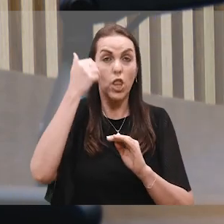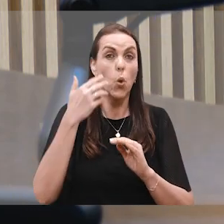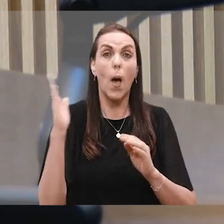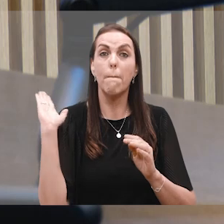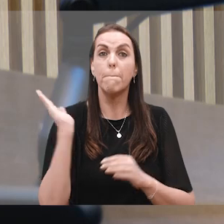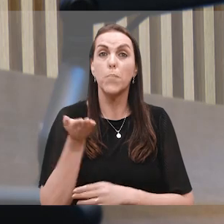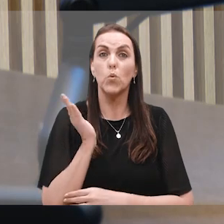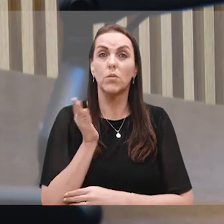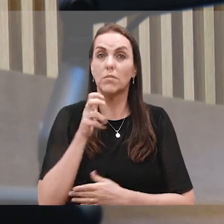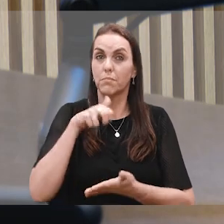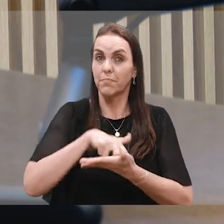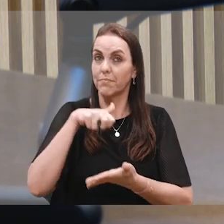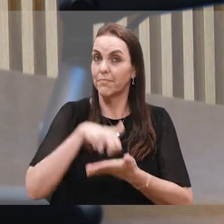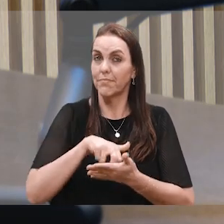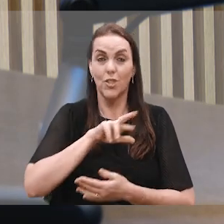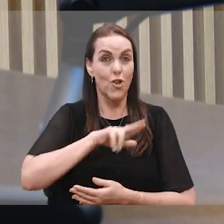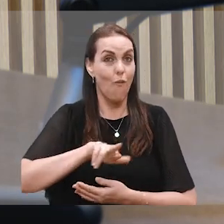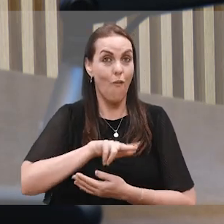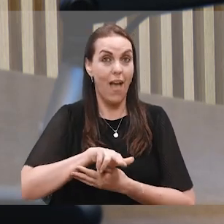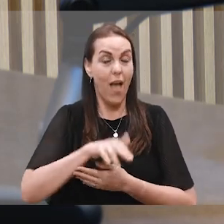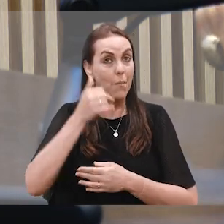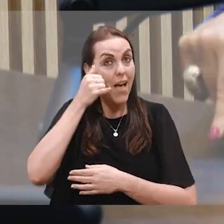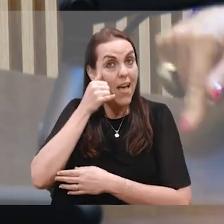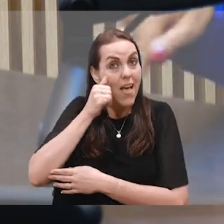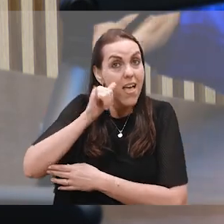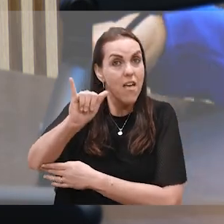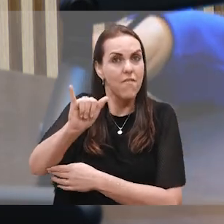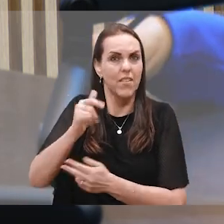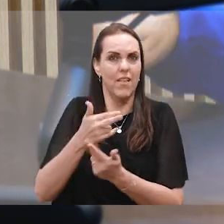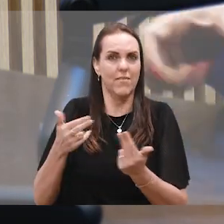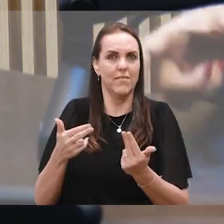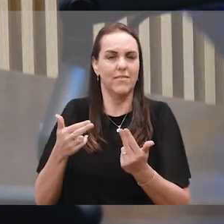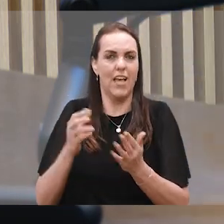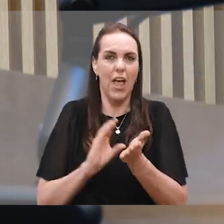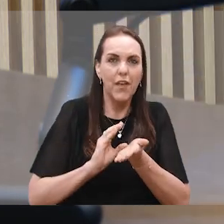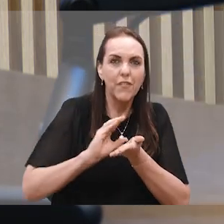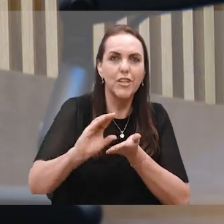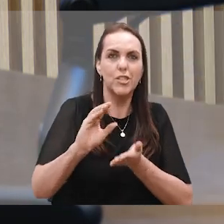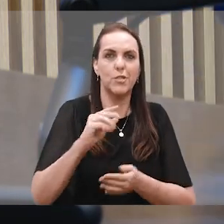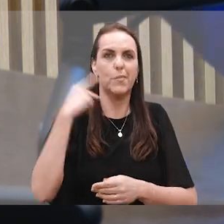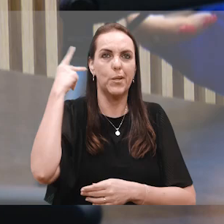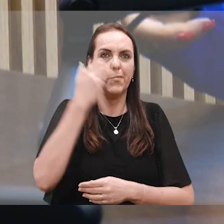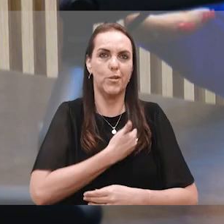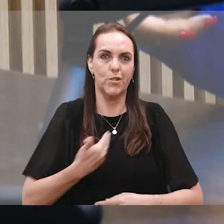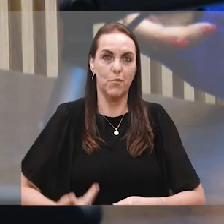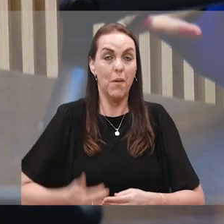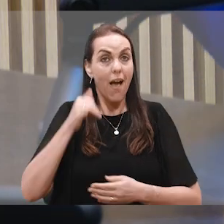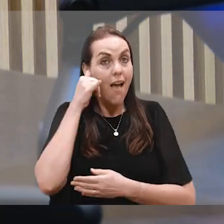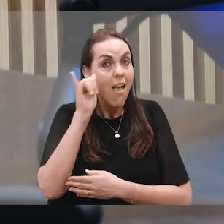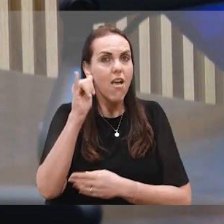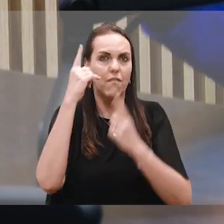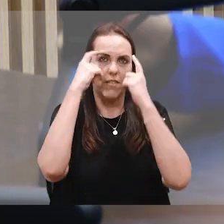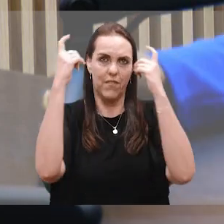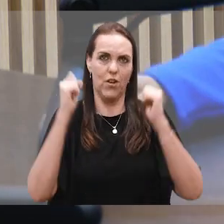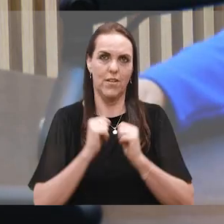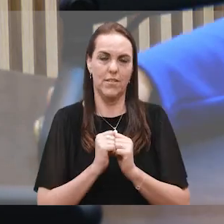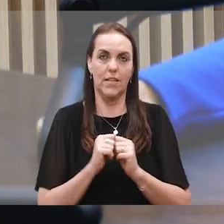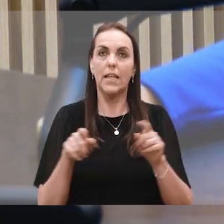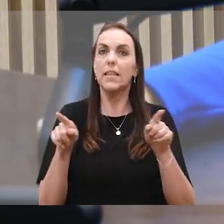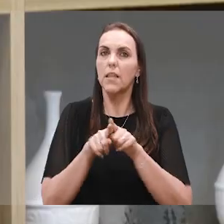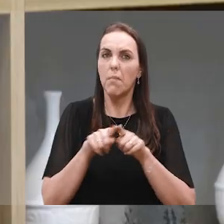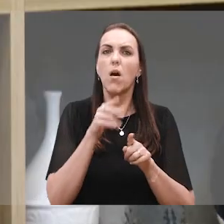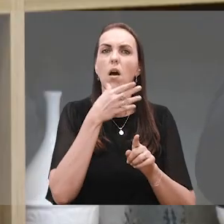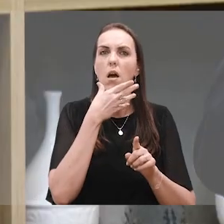é preventiva e que prevê investimento em políticas públicas para evitar a violência. E outra, o agressor